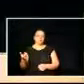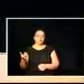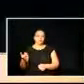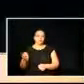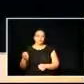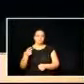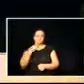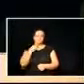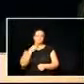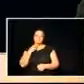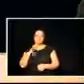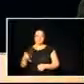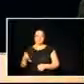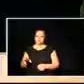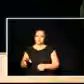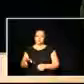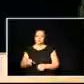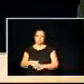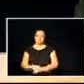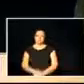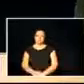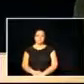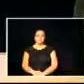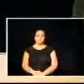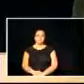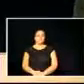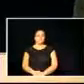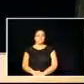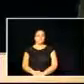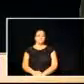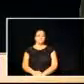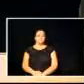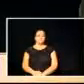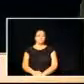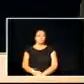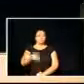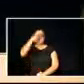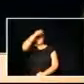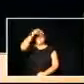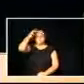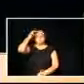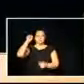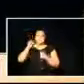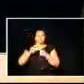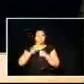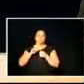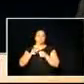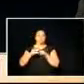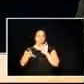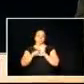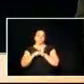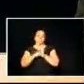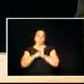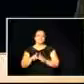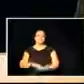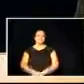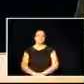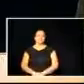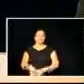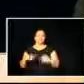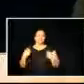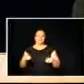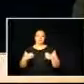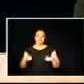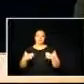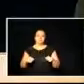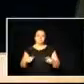DIN e não pode. E aí, por isso, depende então do prefeito. Eu quero aqui frisar que precisamos sim valorizar todos os servidores, desde o